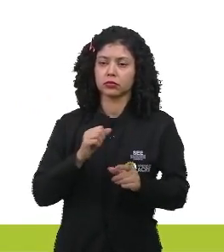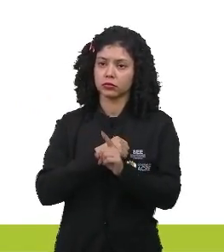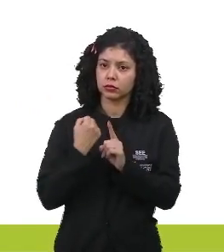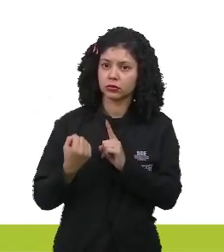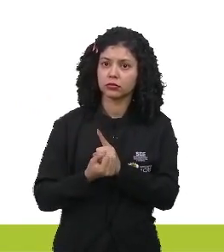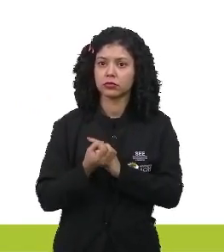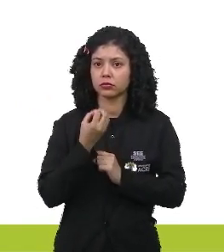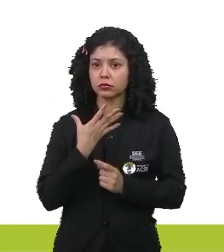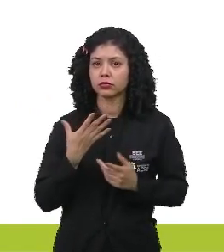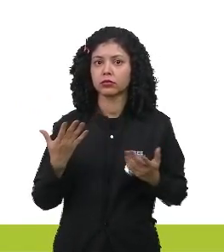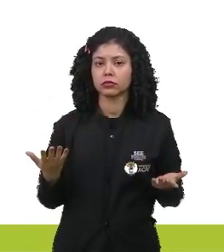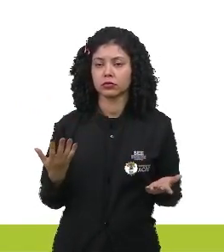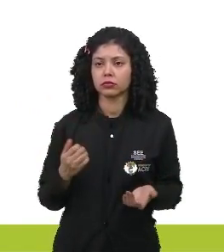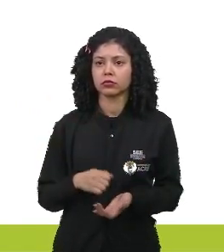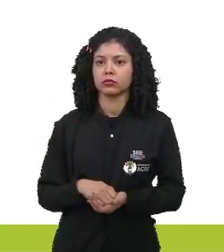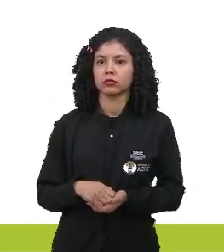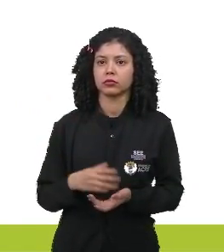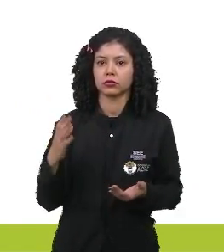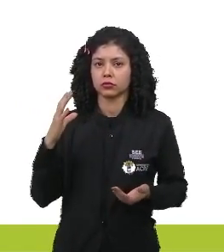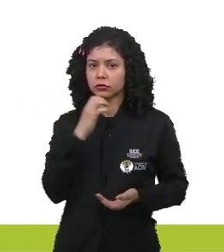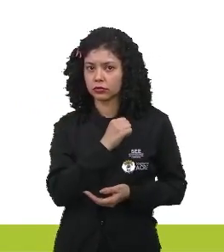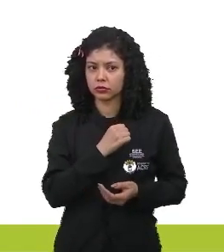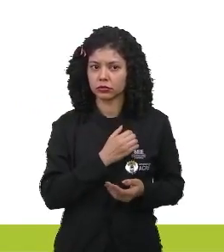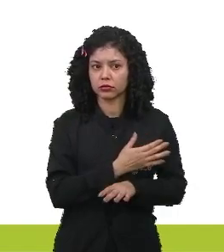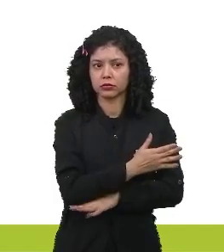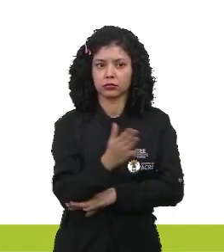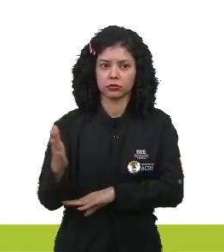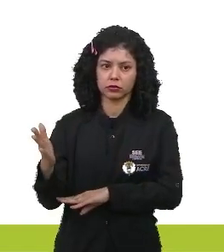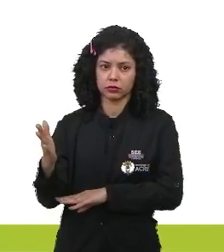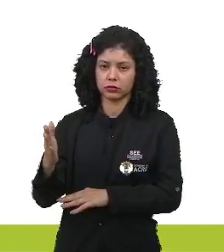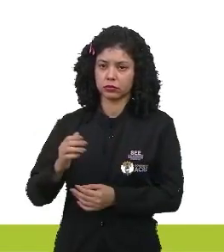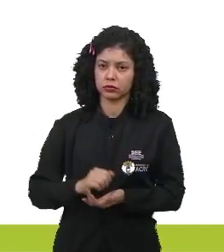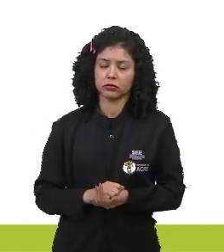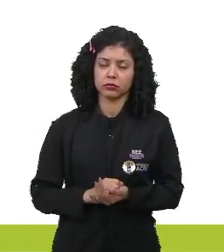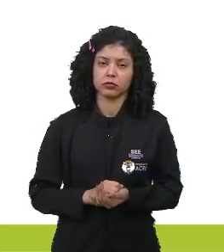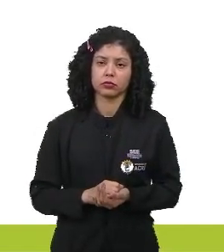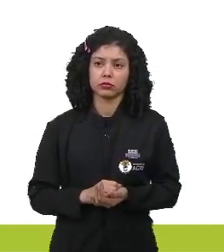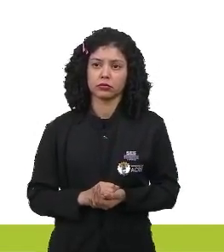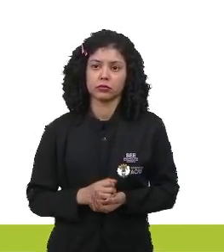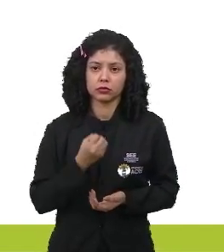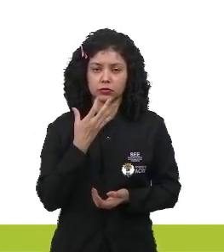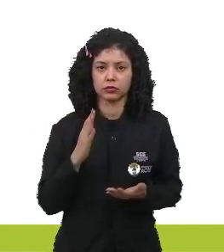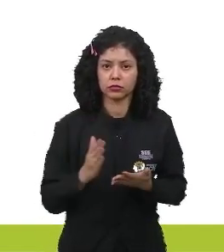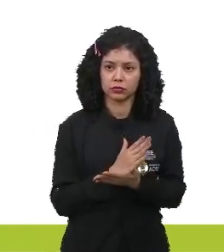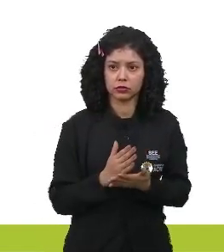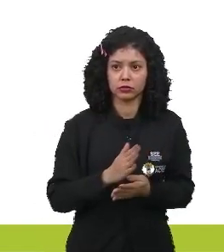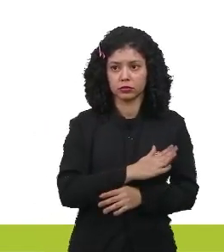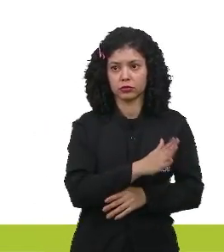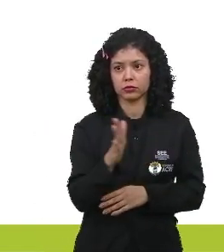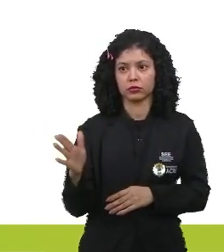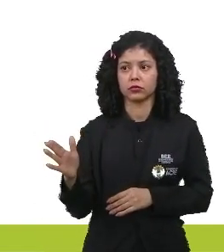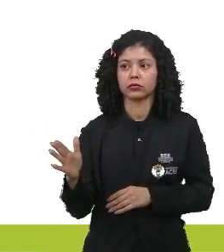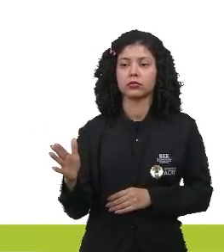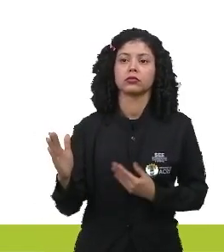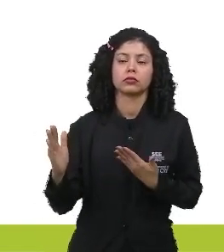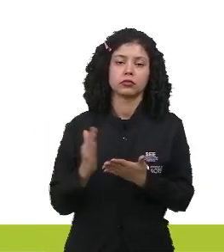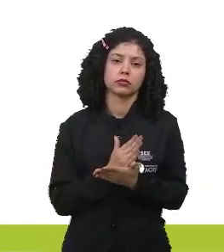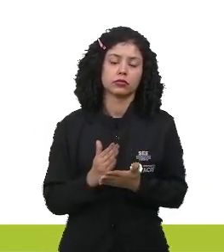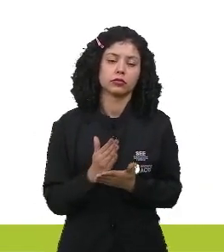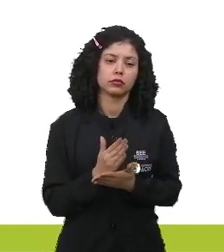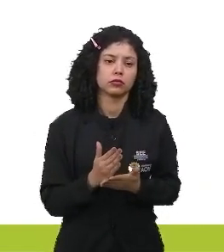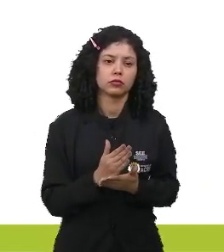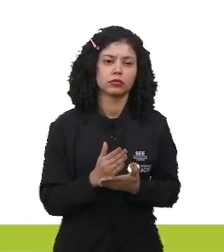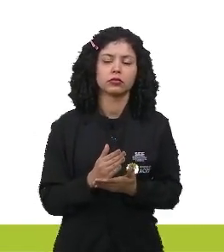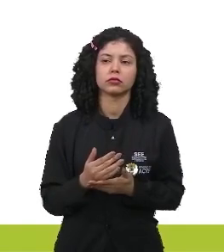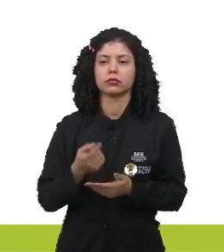sociedade é boa e ela de repente eh porque todos os seus membros são bons e alguém se corrompe alguém de